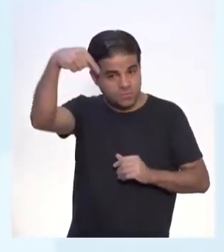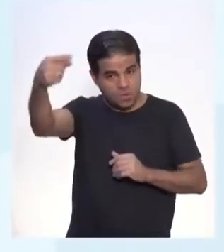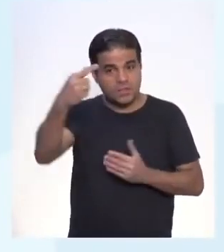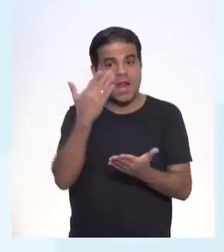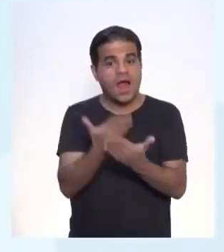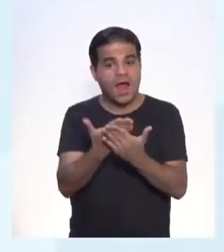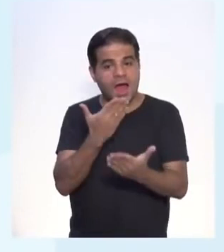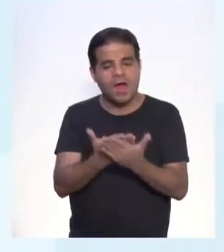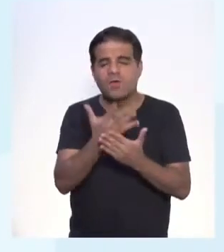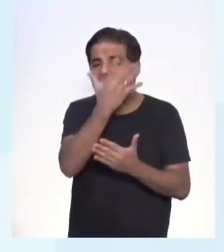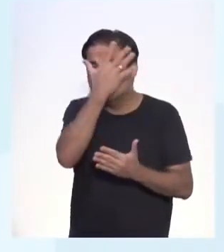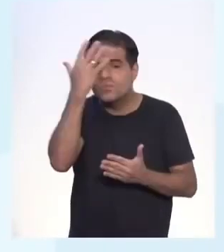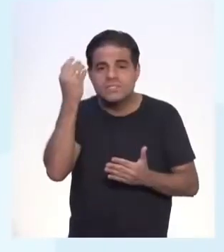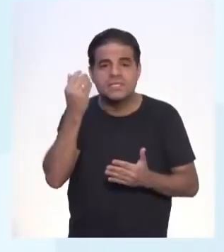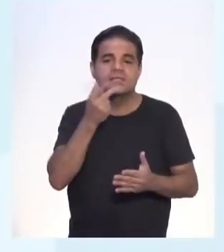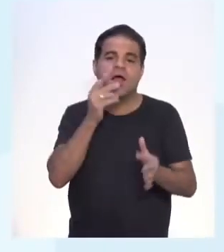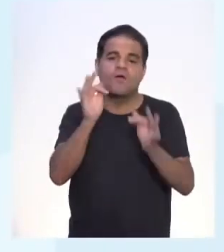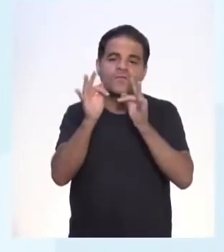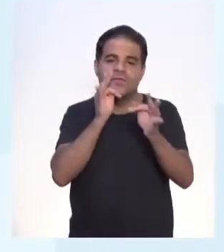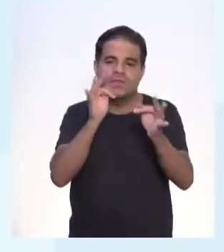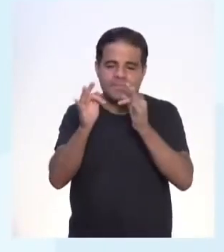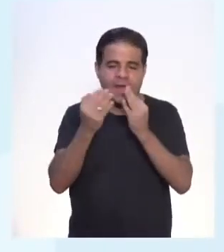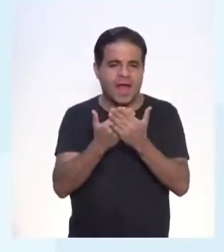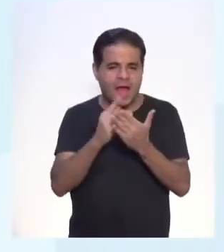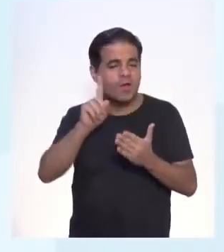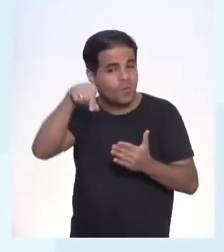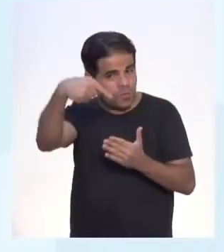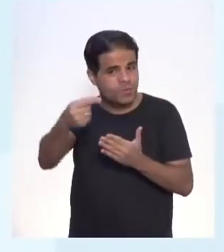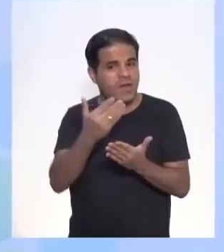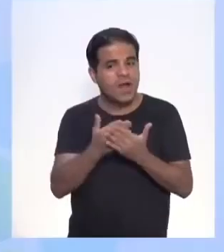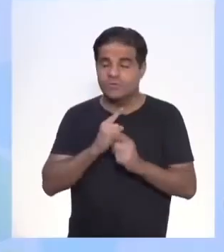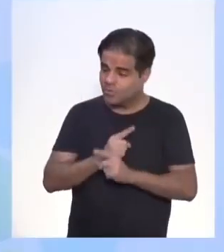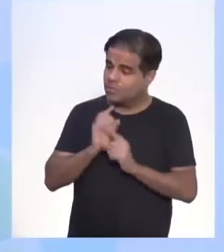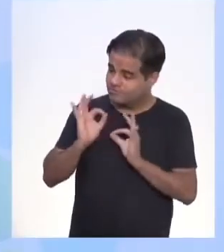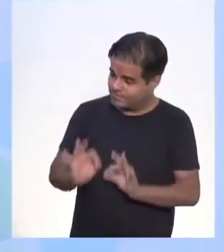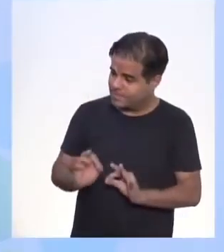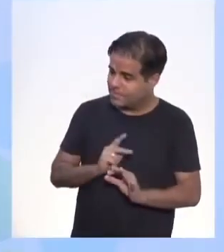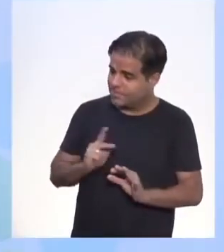vocês. Não esqueçam de dar o feedback e a gente se vê na próxima aula, né, Jennifer?